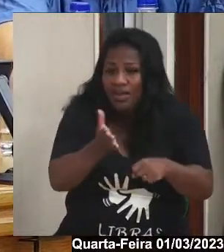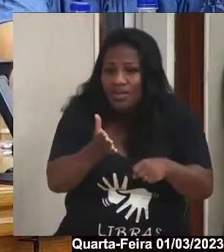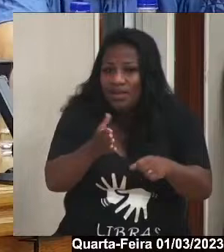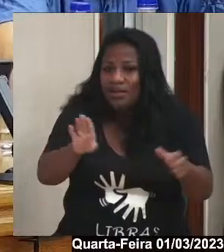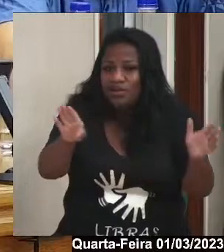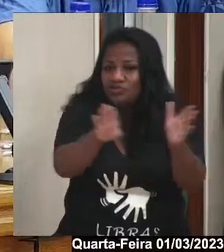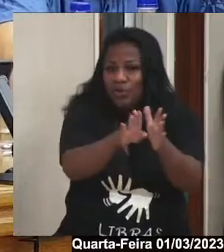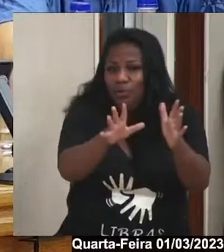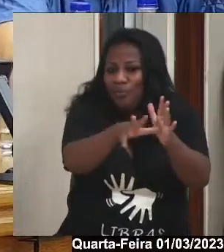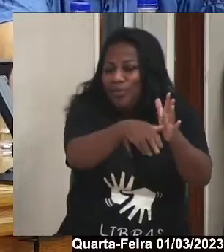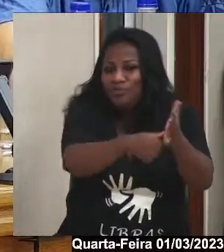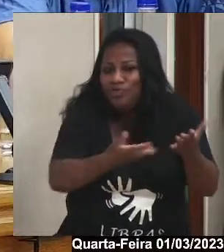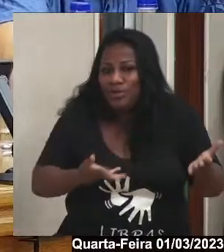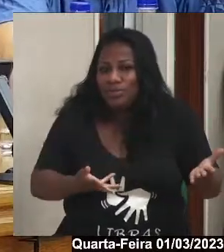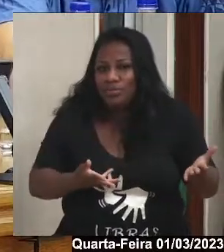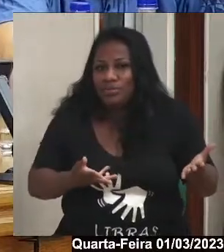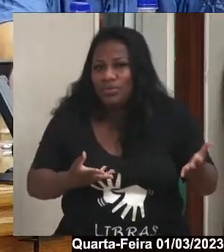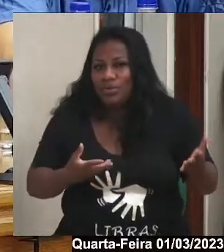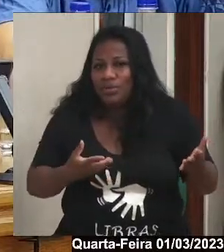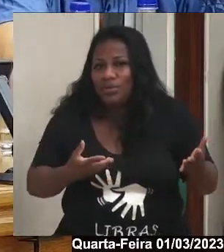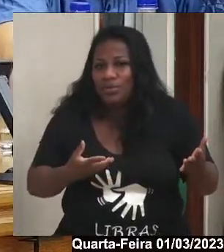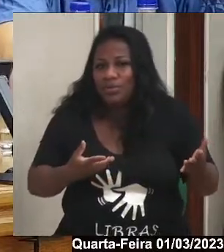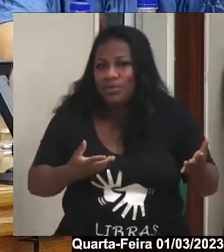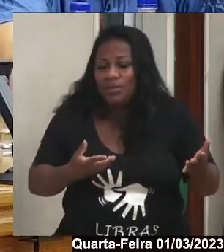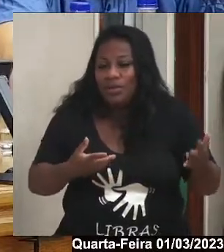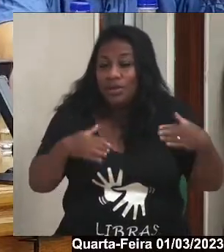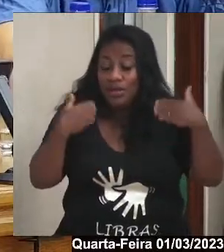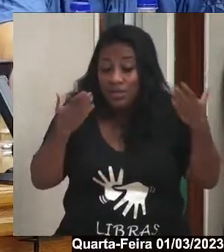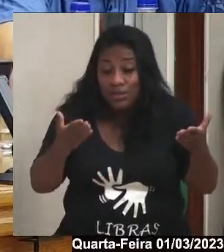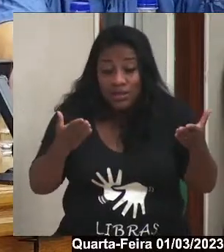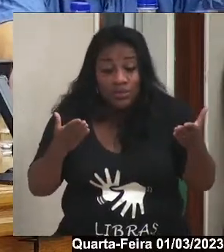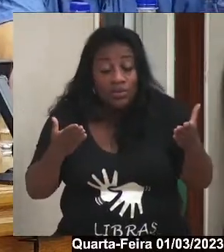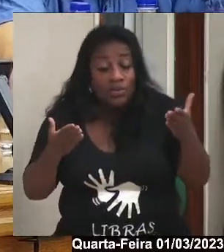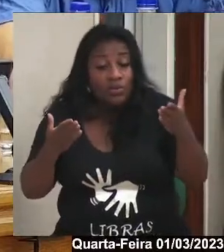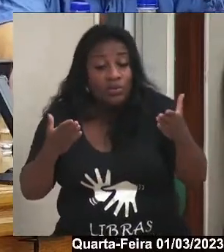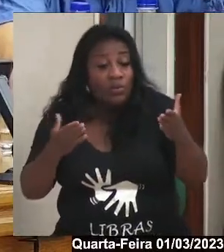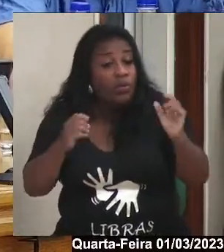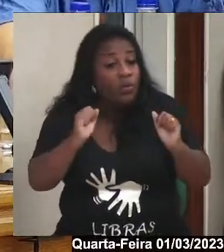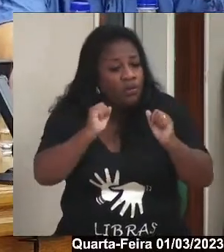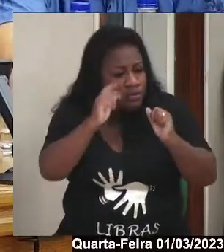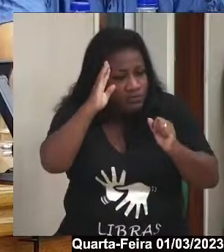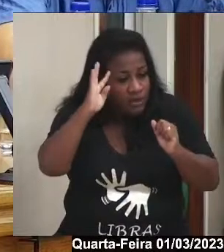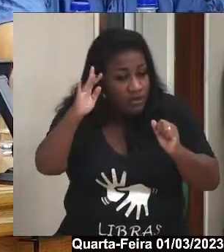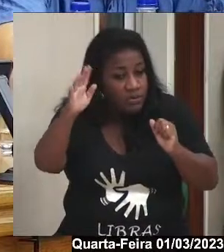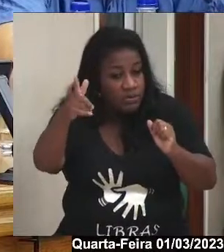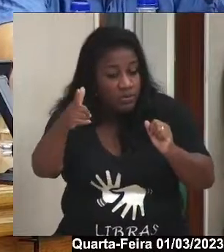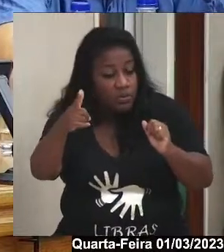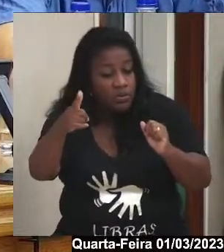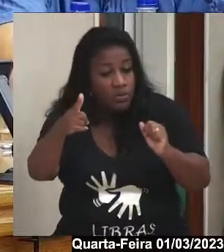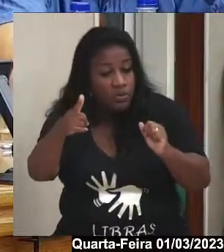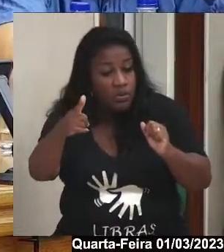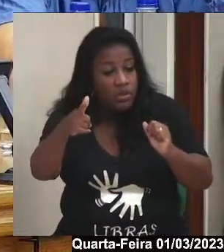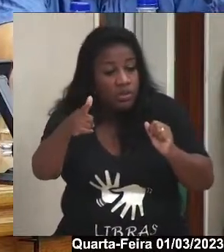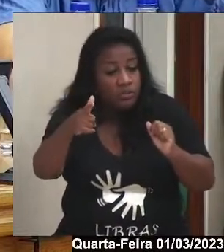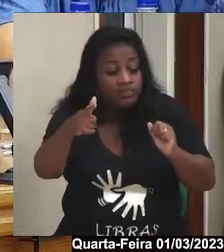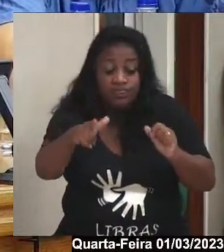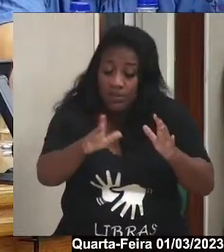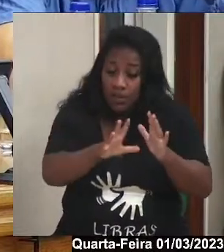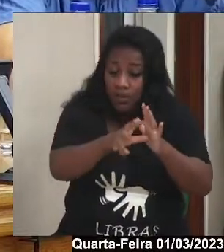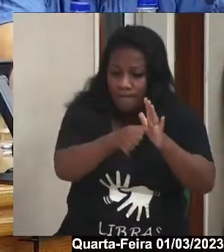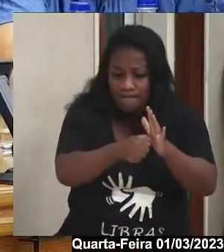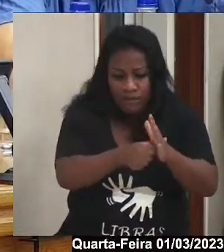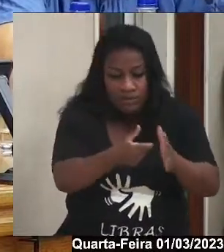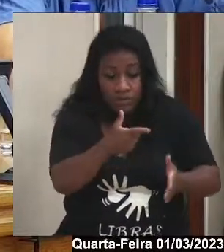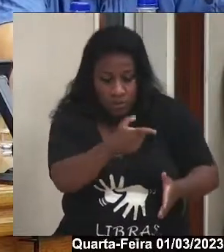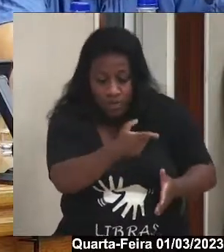a gente está, essa homenagem ela é muito bem feita, até porque eu sei que o senhor não saiu da sua casa para